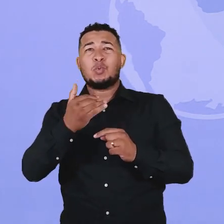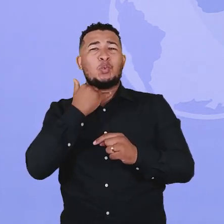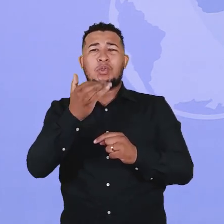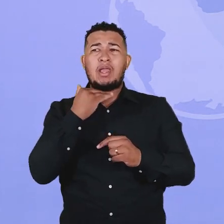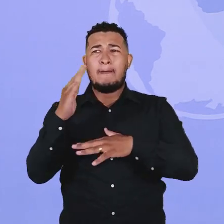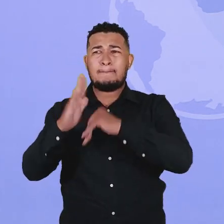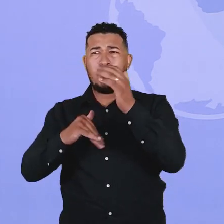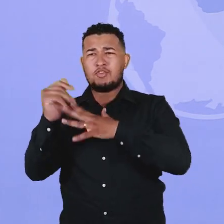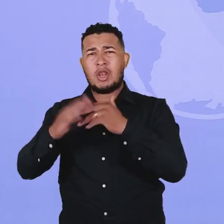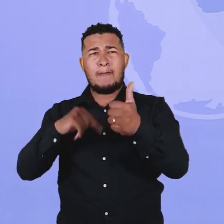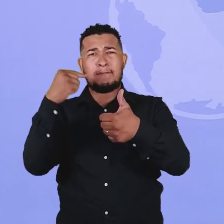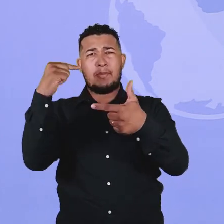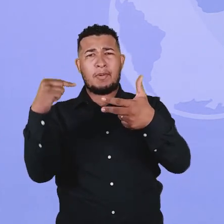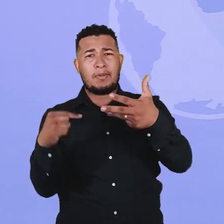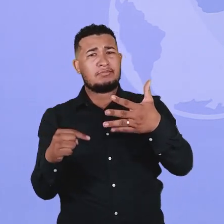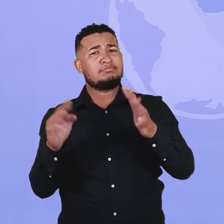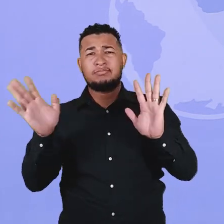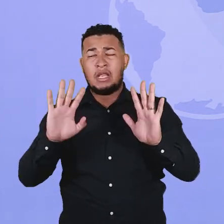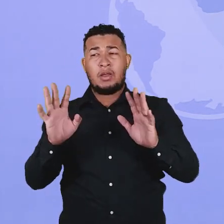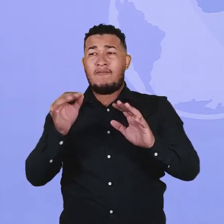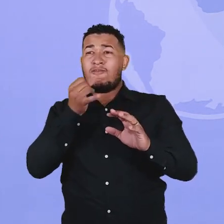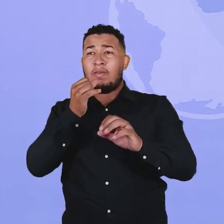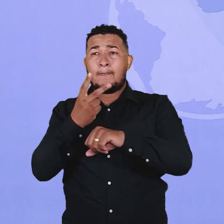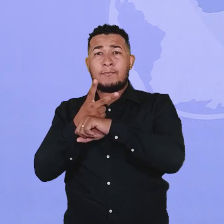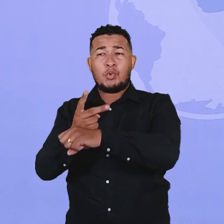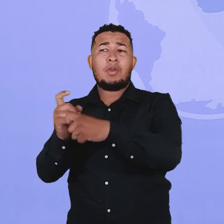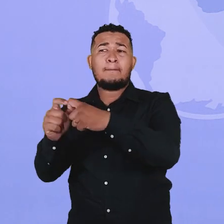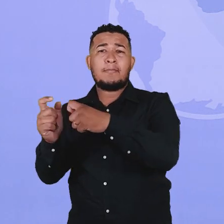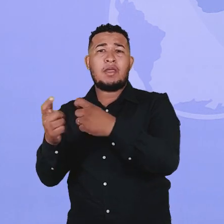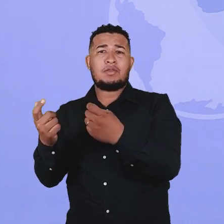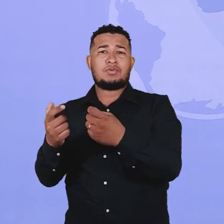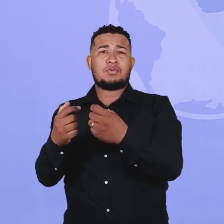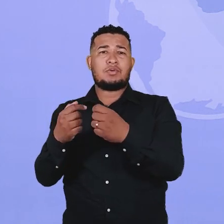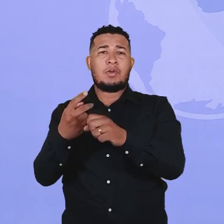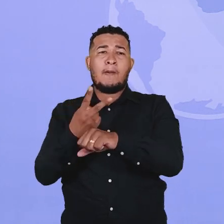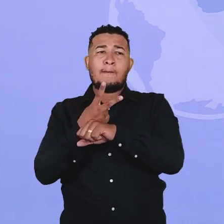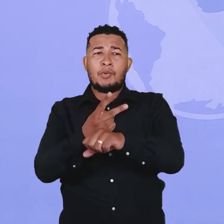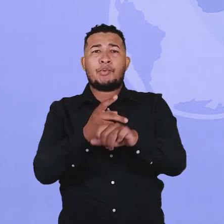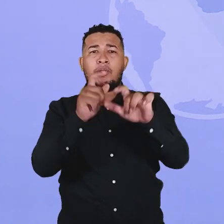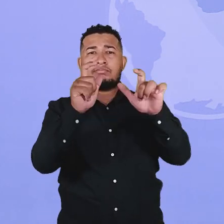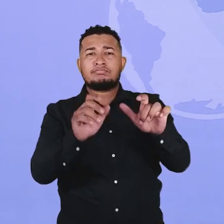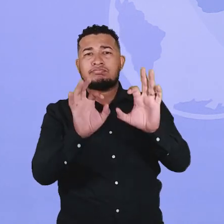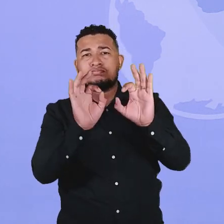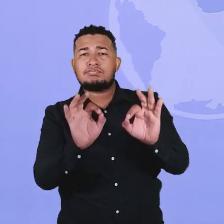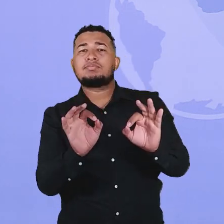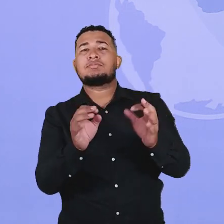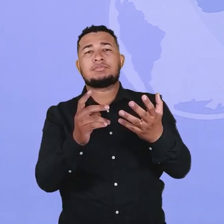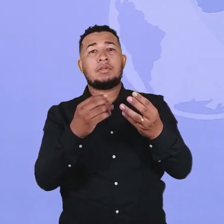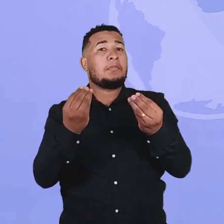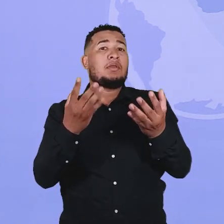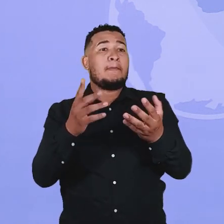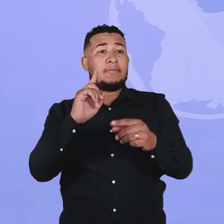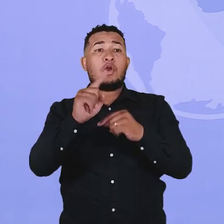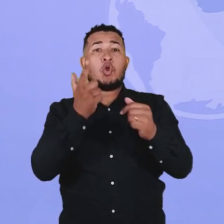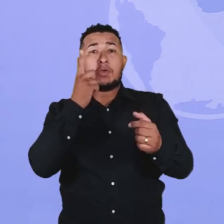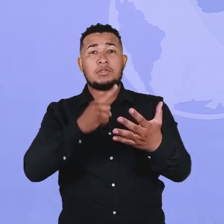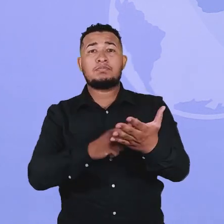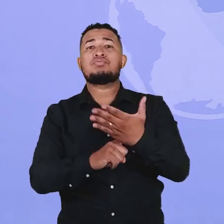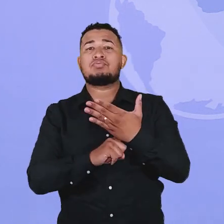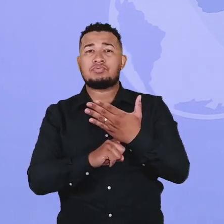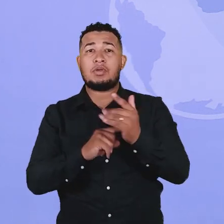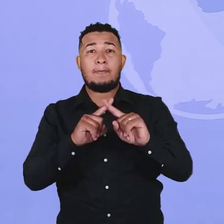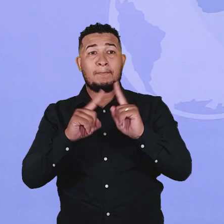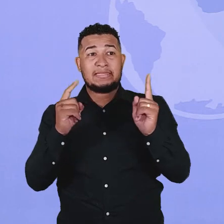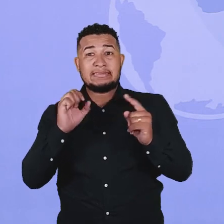ter acesso a todos esses profissionais. Começa procurando um médico, né? Começa procurando uma clínica para você depois ter